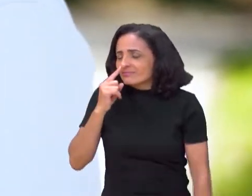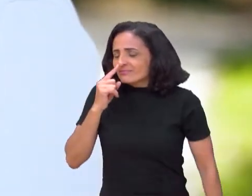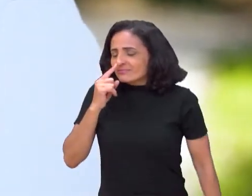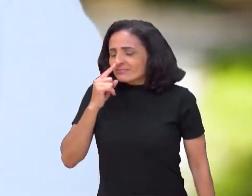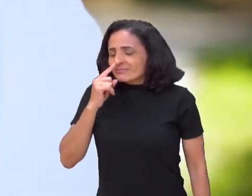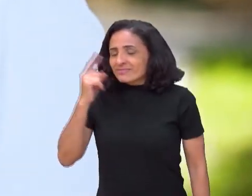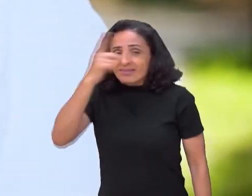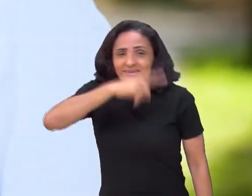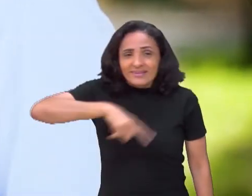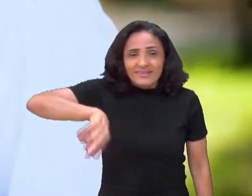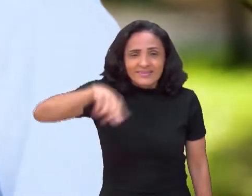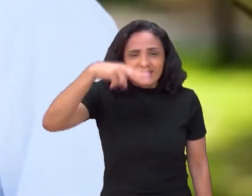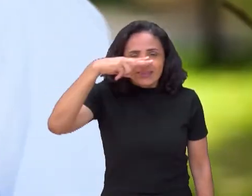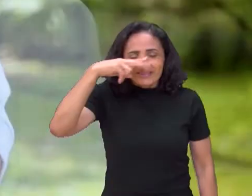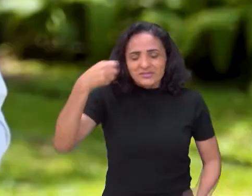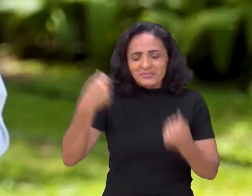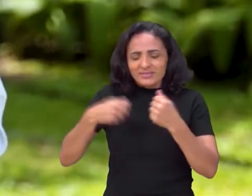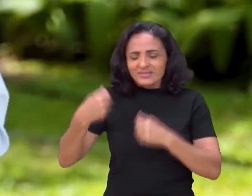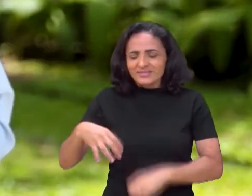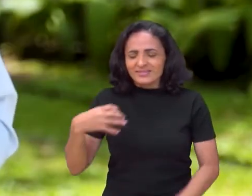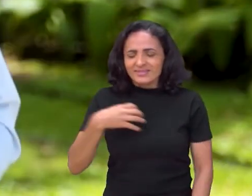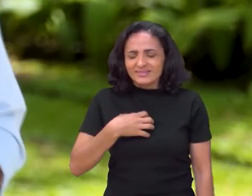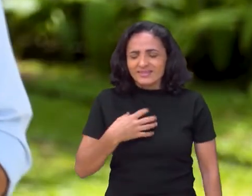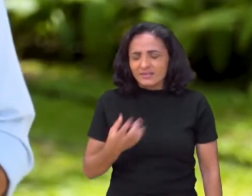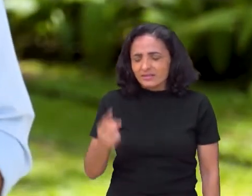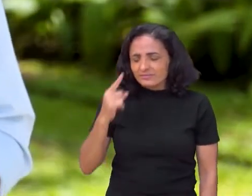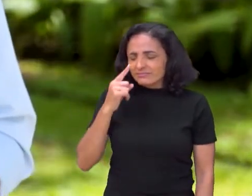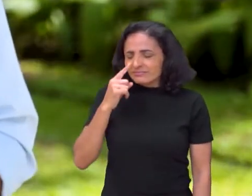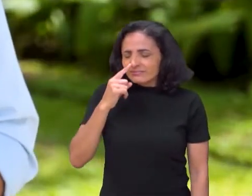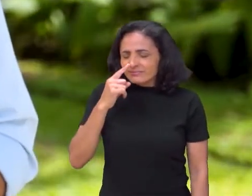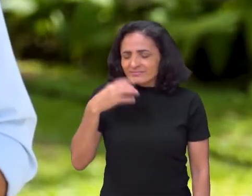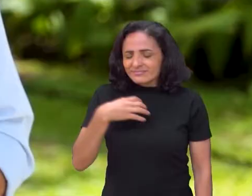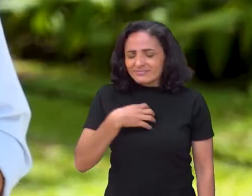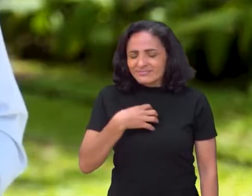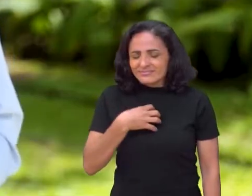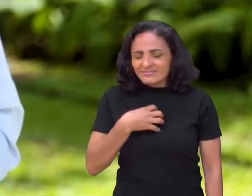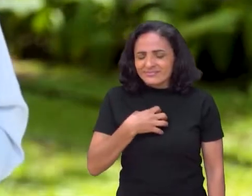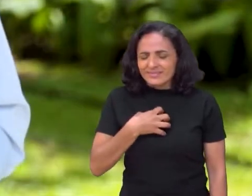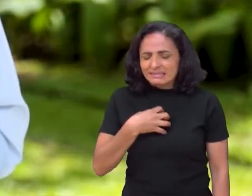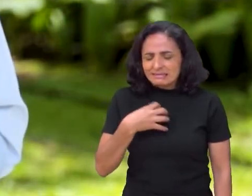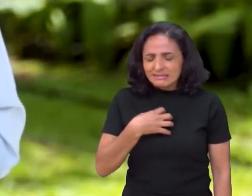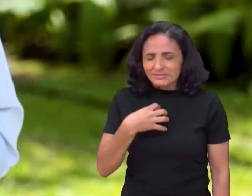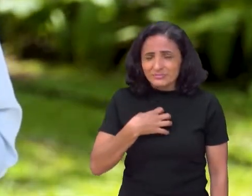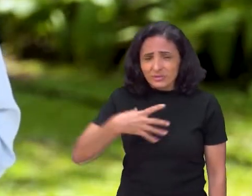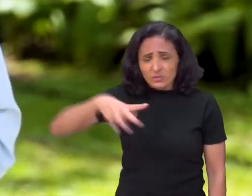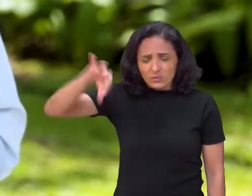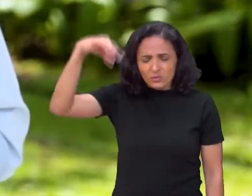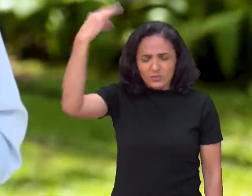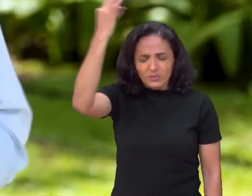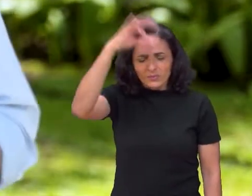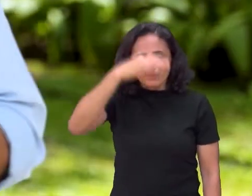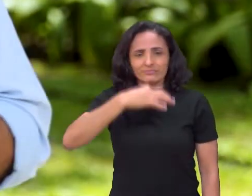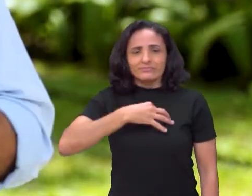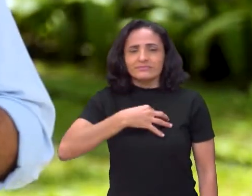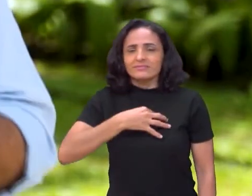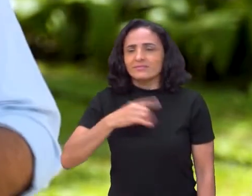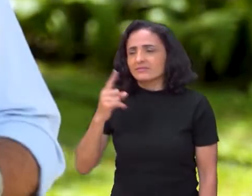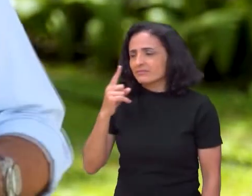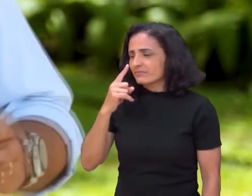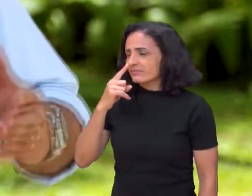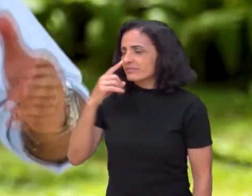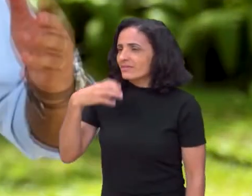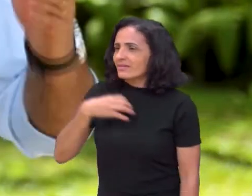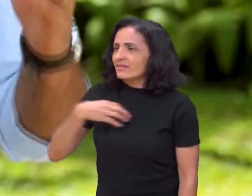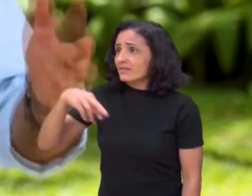Santo tem com Deus e que Ele leva da nossa oração para mostrar a Deus. É como se Ele chegasse e dissesse: